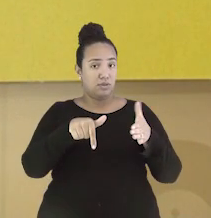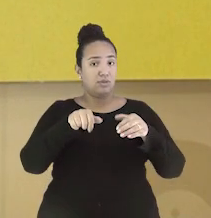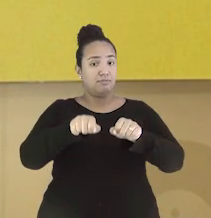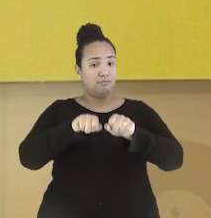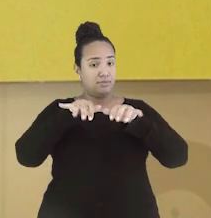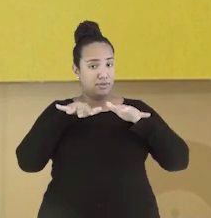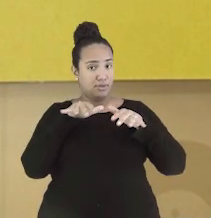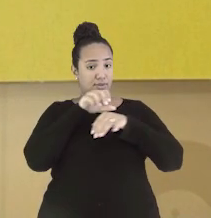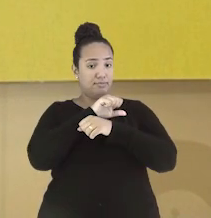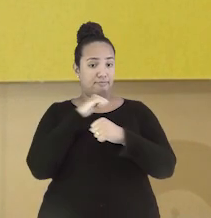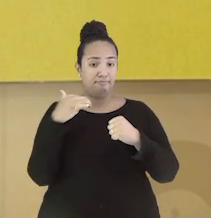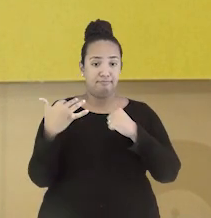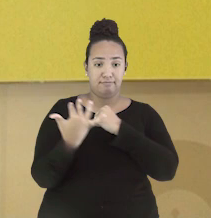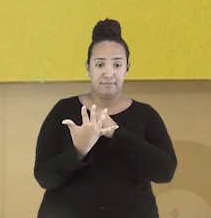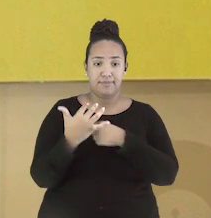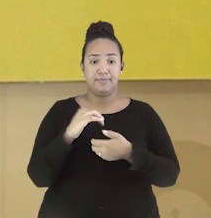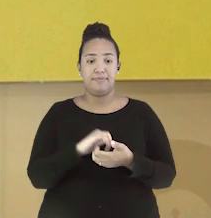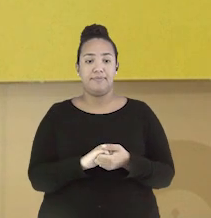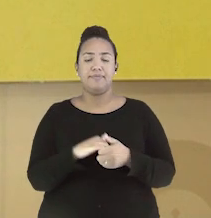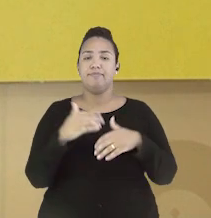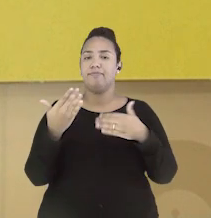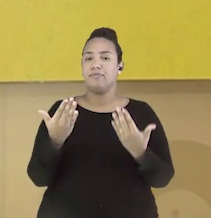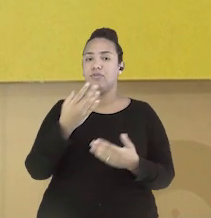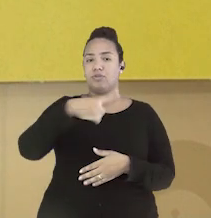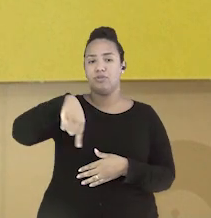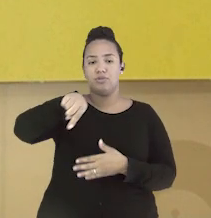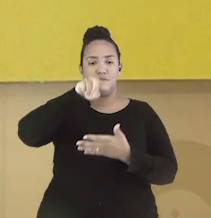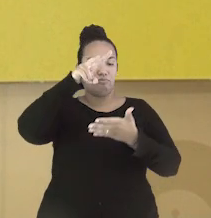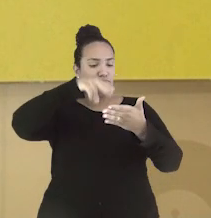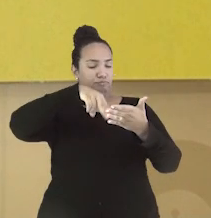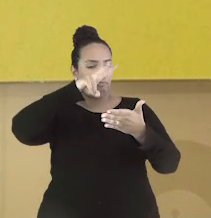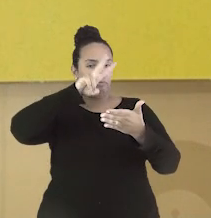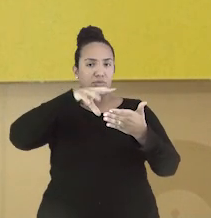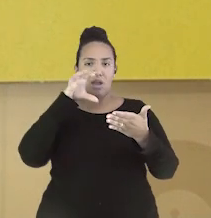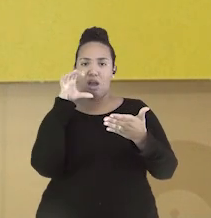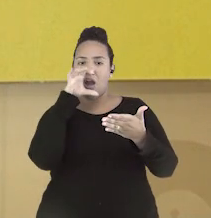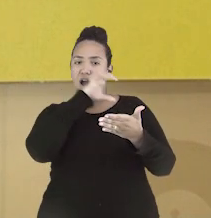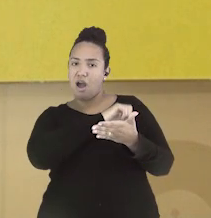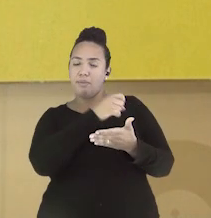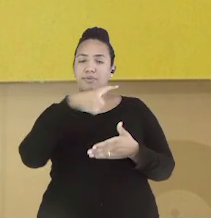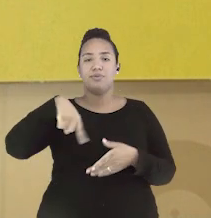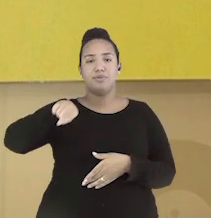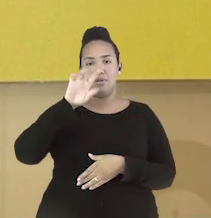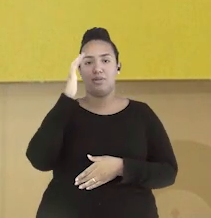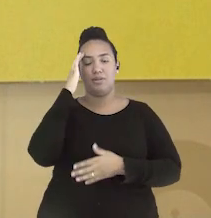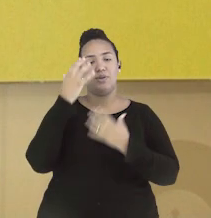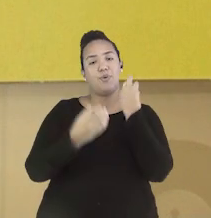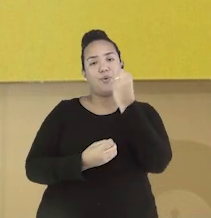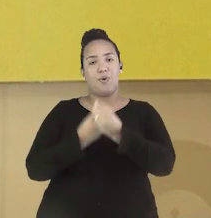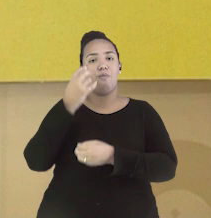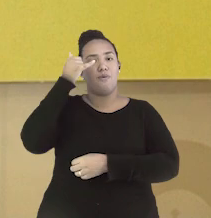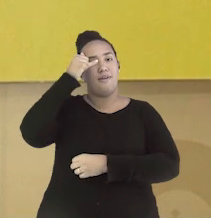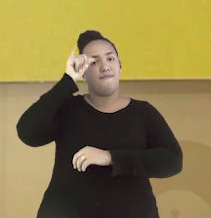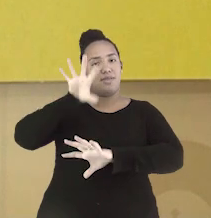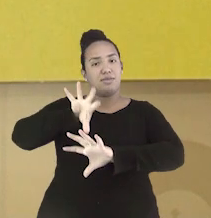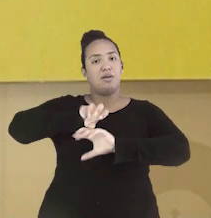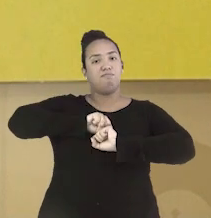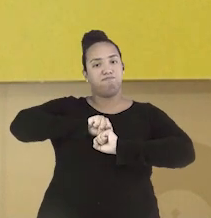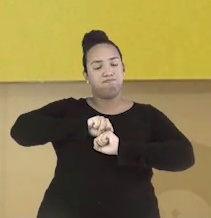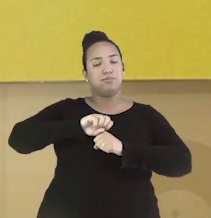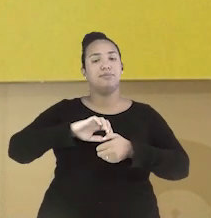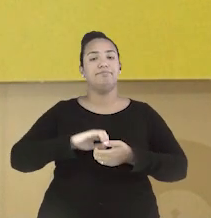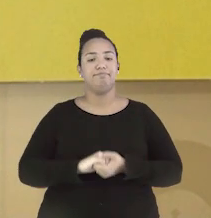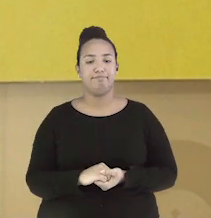de Covid-19. A partir de uma leitura rápida e fácil, podemos entender como nos protegermos